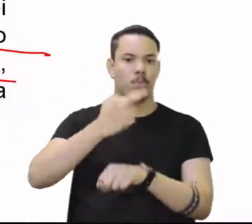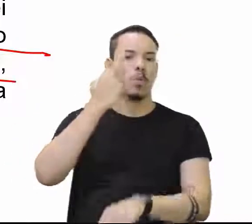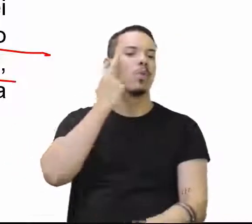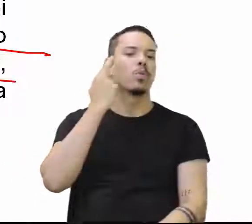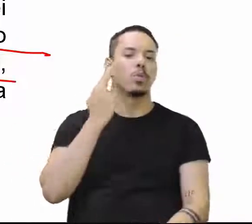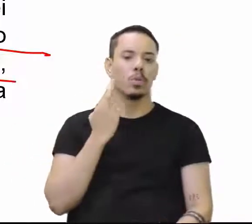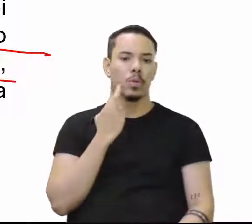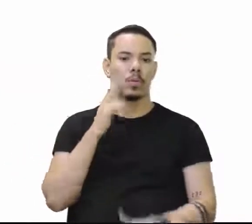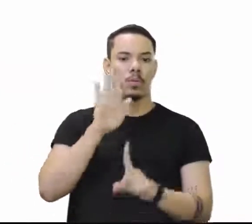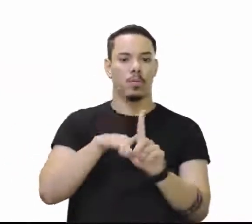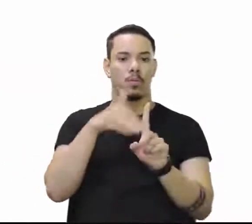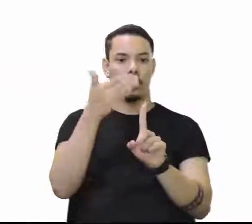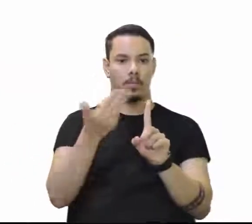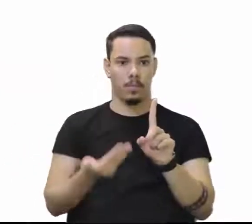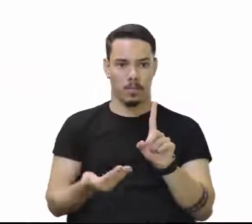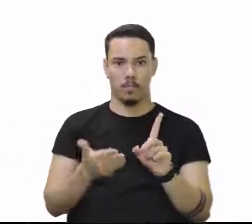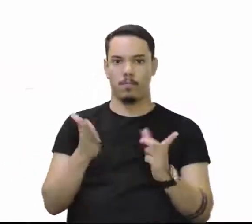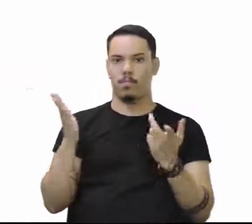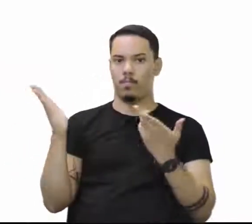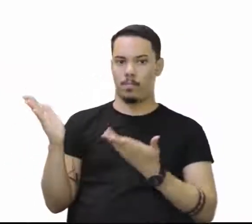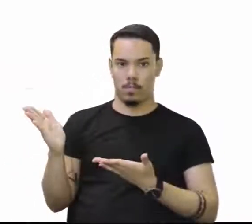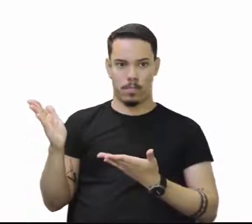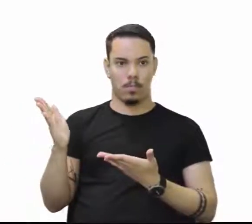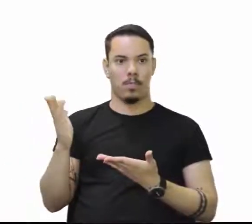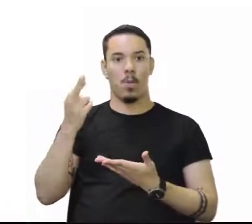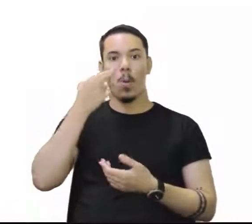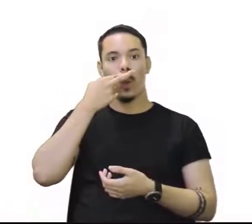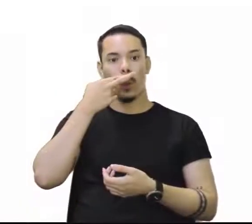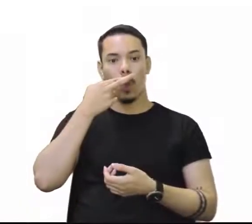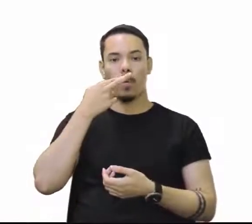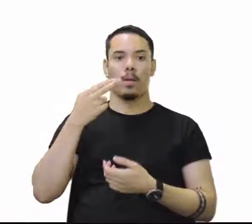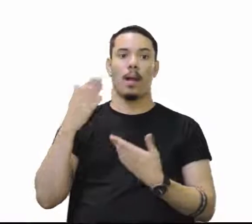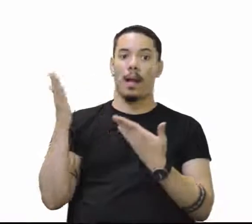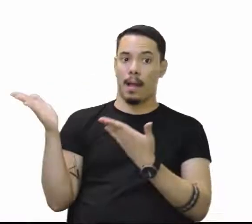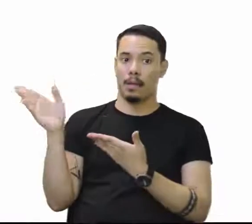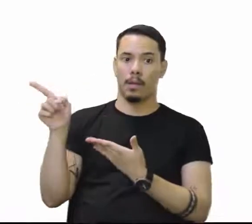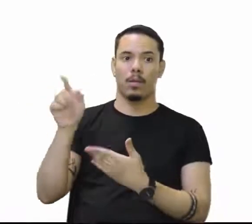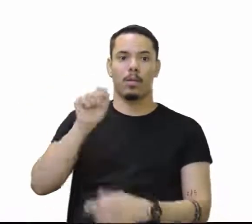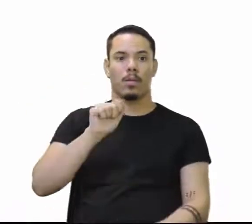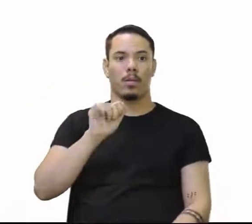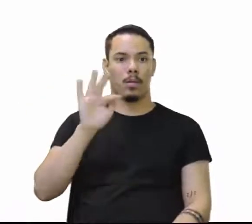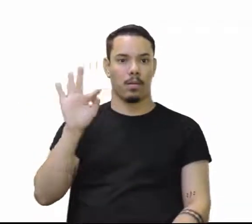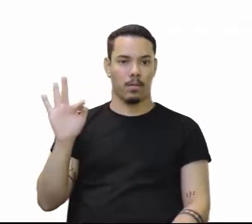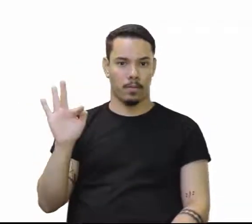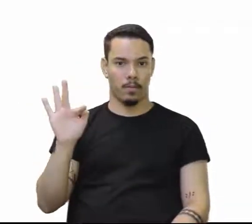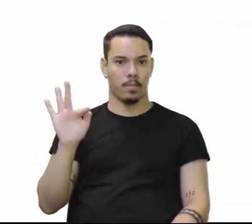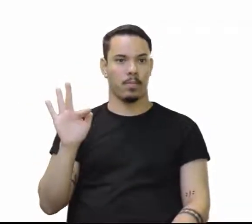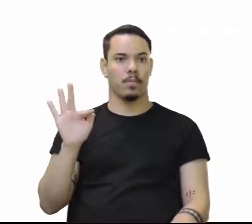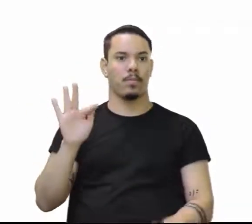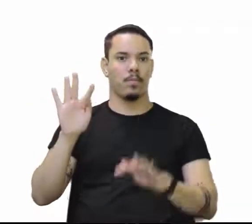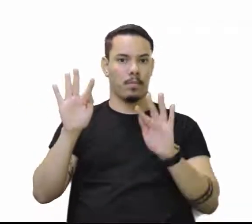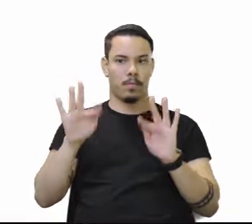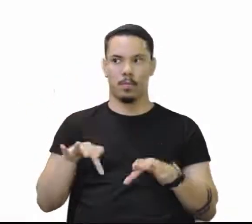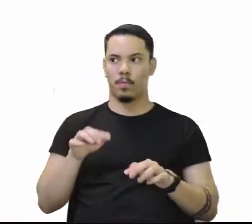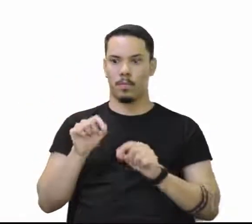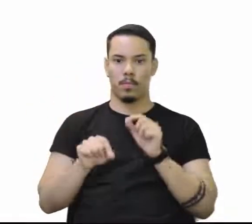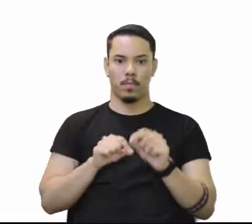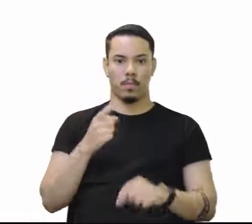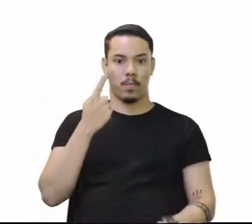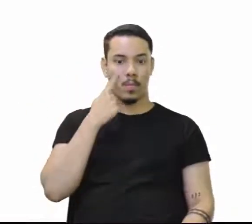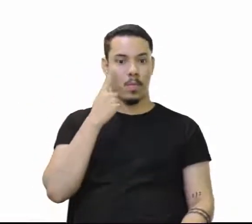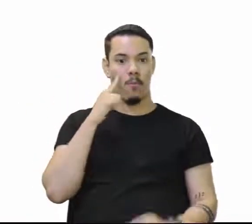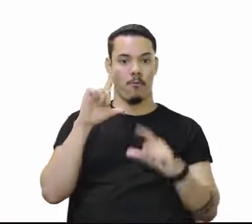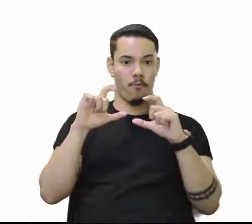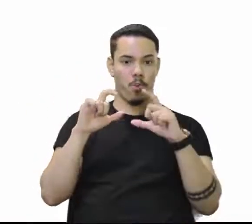em homenagem a Rondon. E aí a gente termina nossa aula olhando